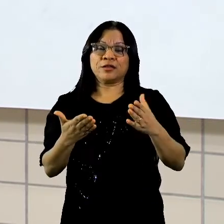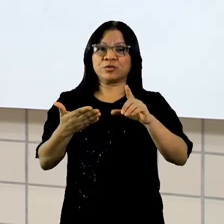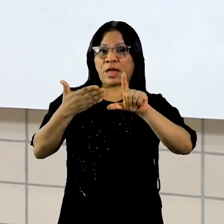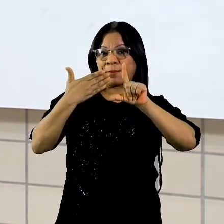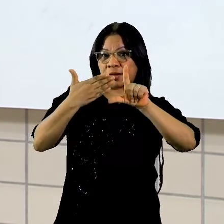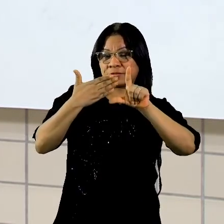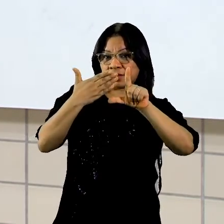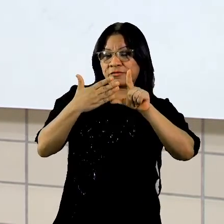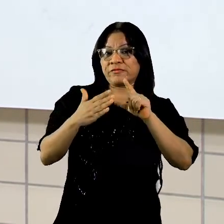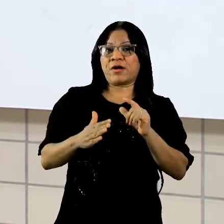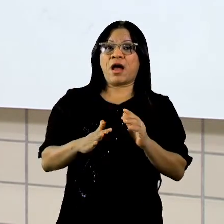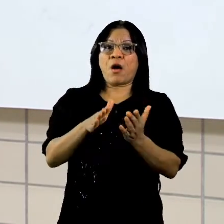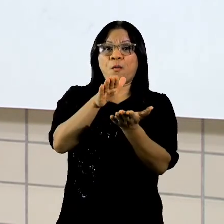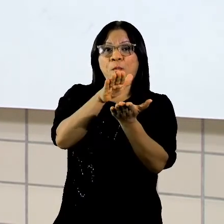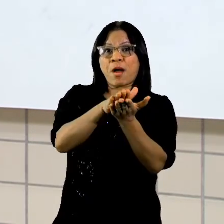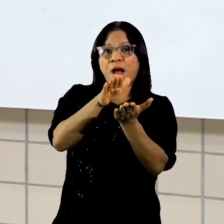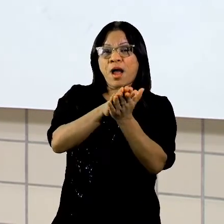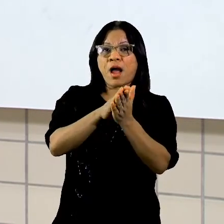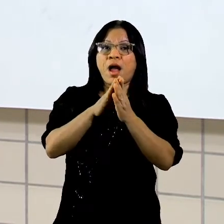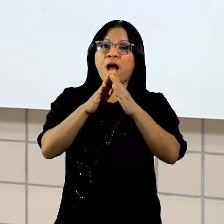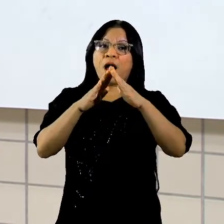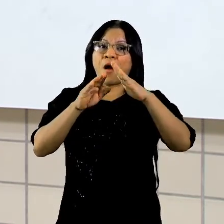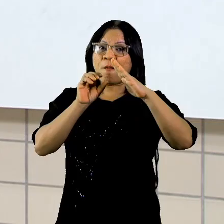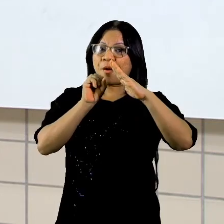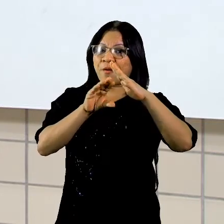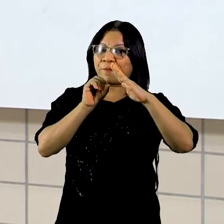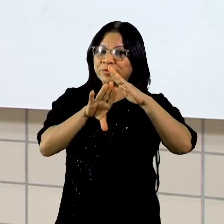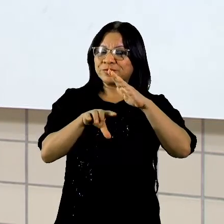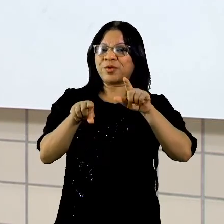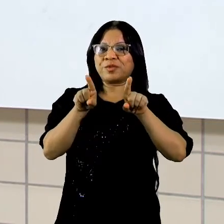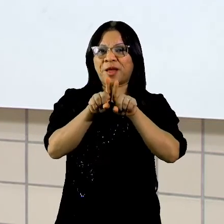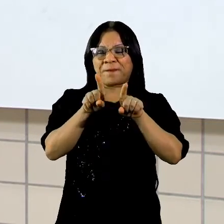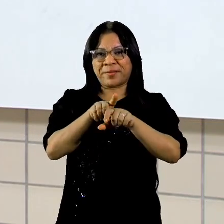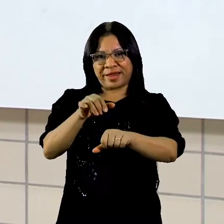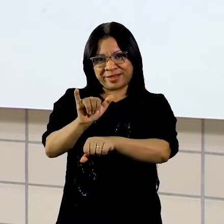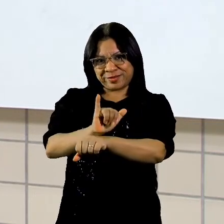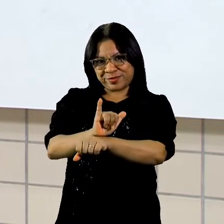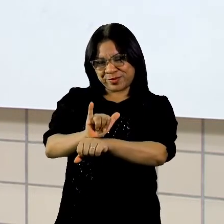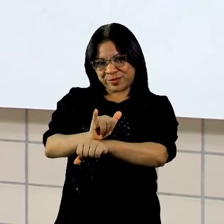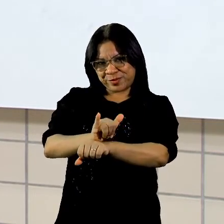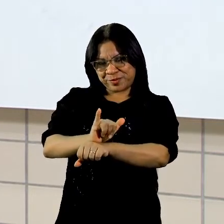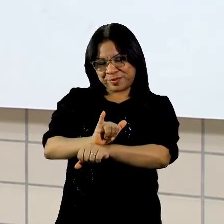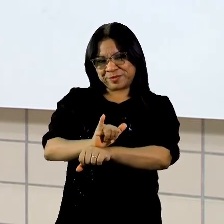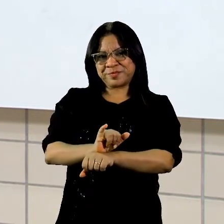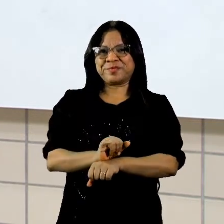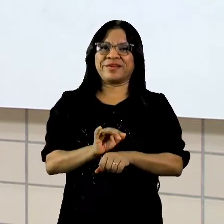estarão disponíveis no YouTube. Até mais, um abraço para vocês.